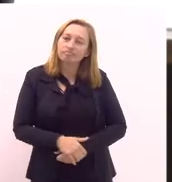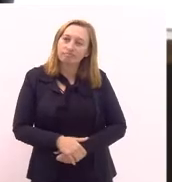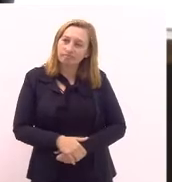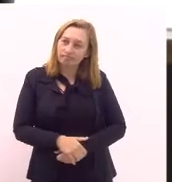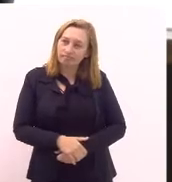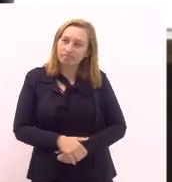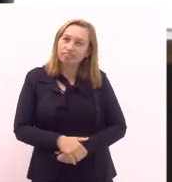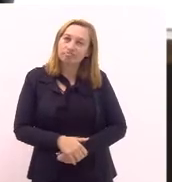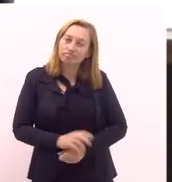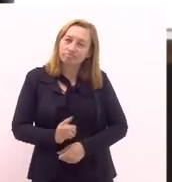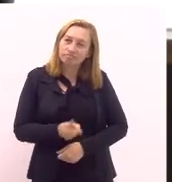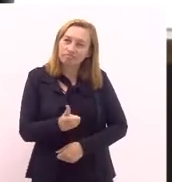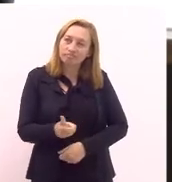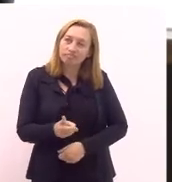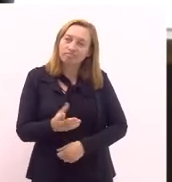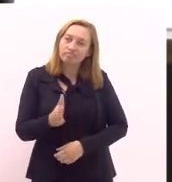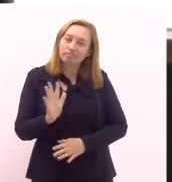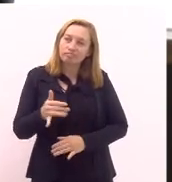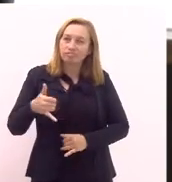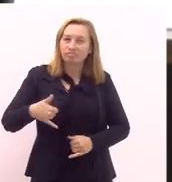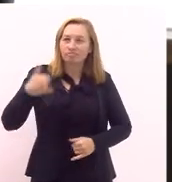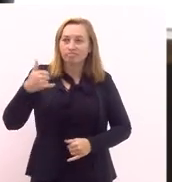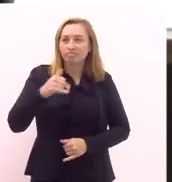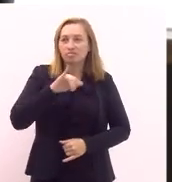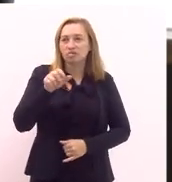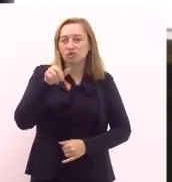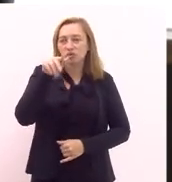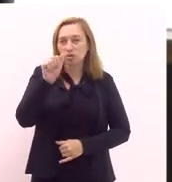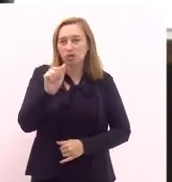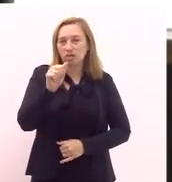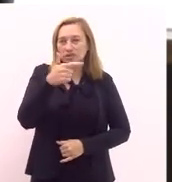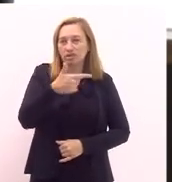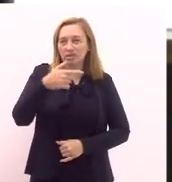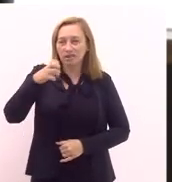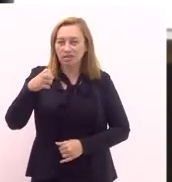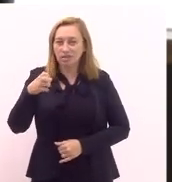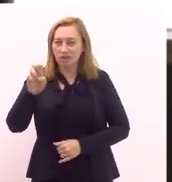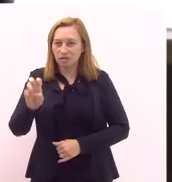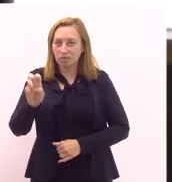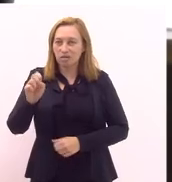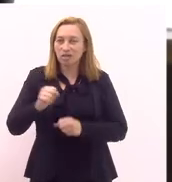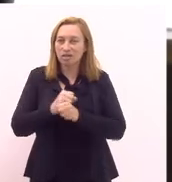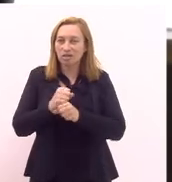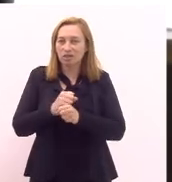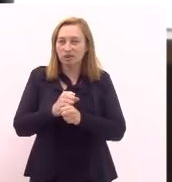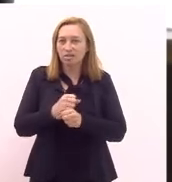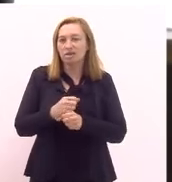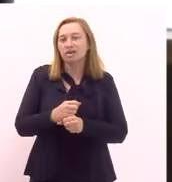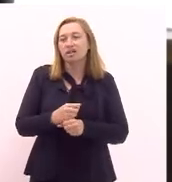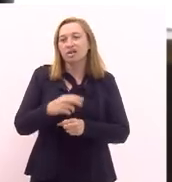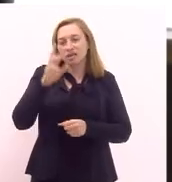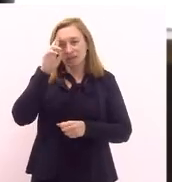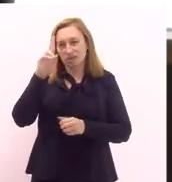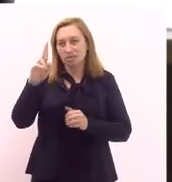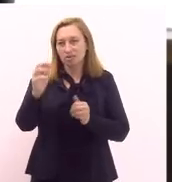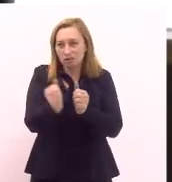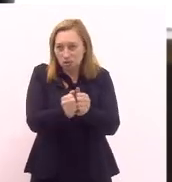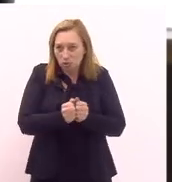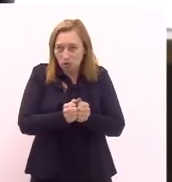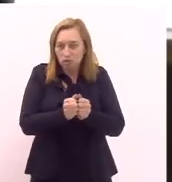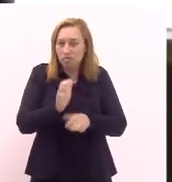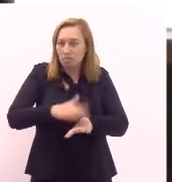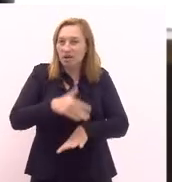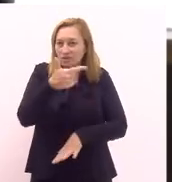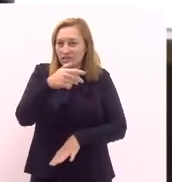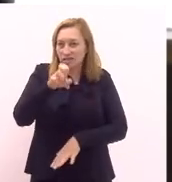E desde sempre hoje faz aniversário da Júlia 25 anos sendo já estava presente bom então só mais de